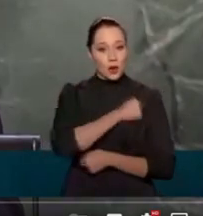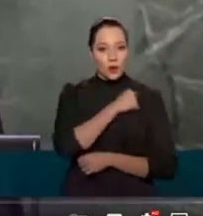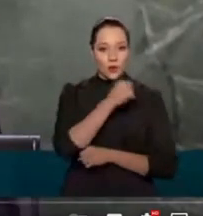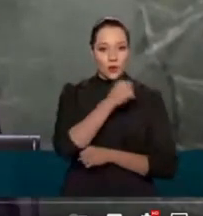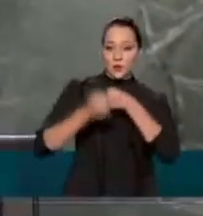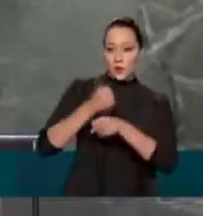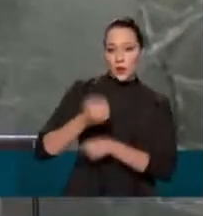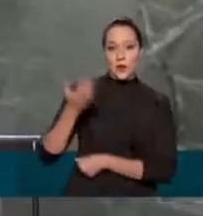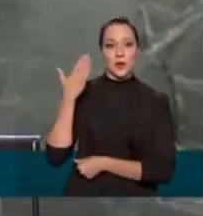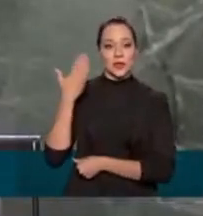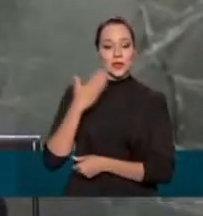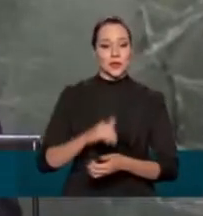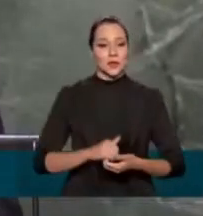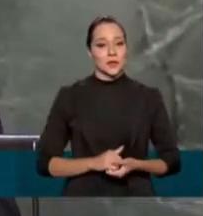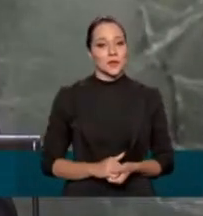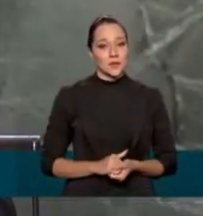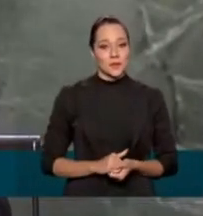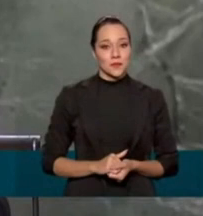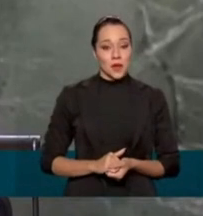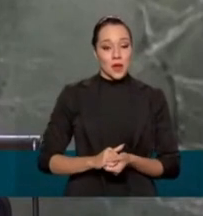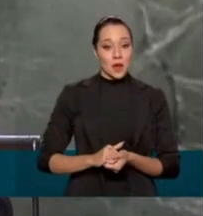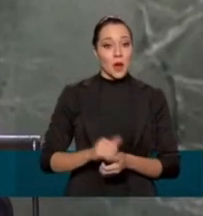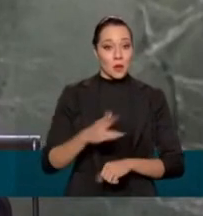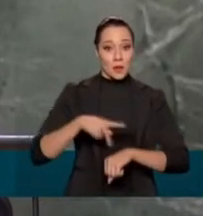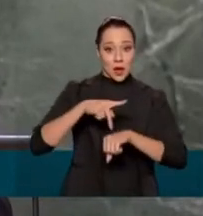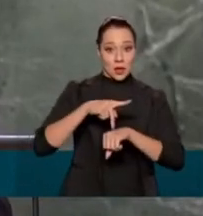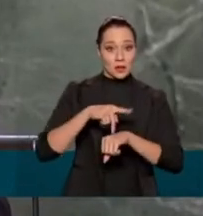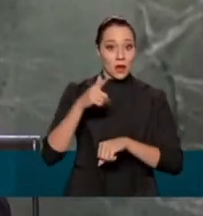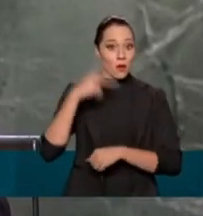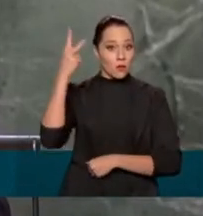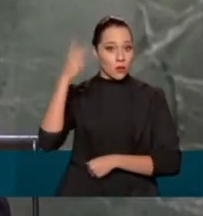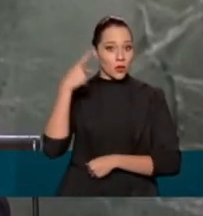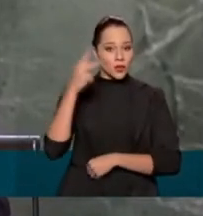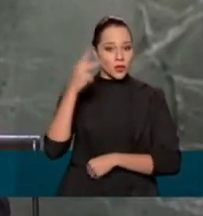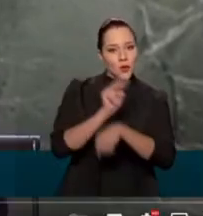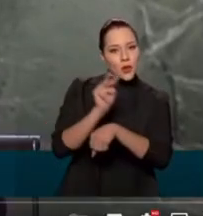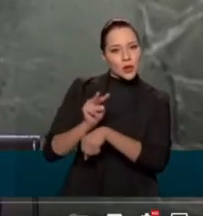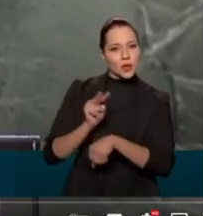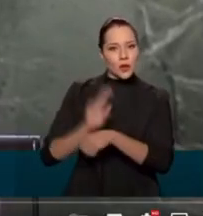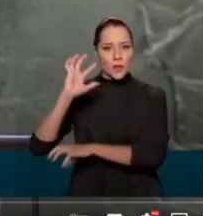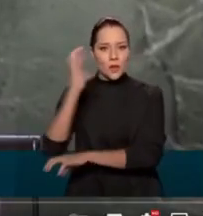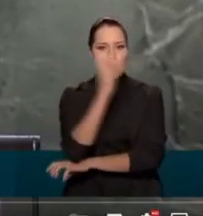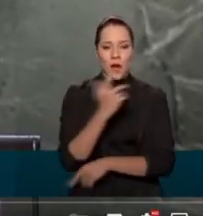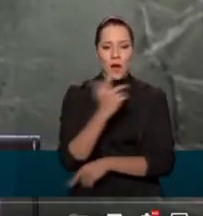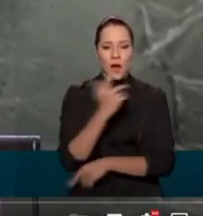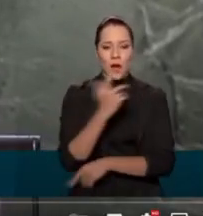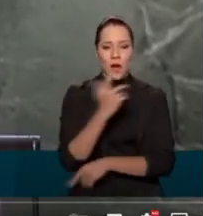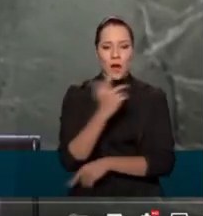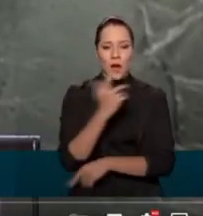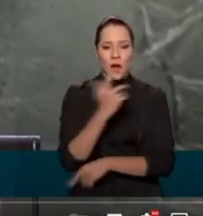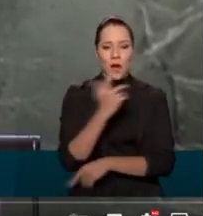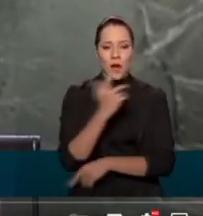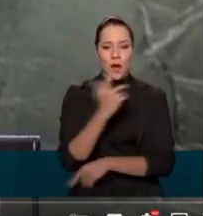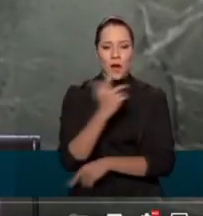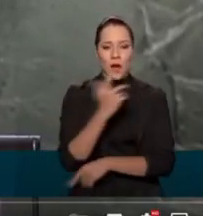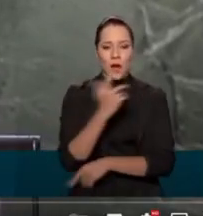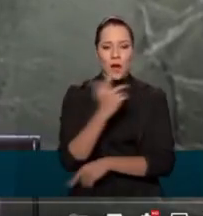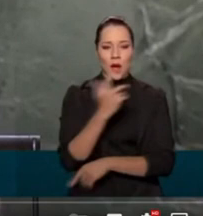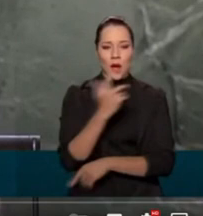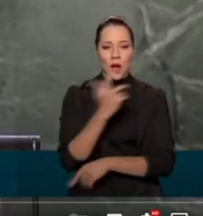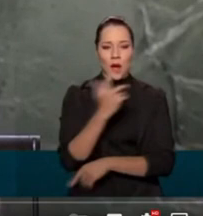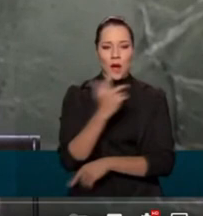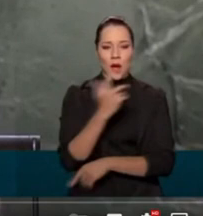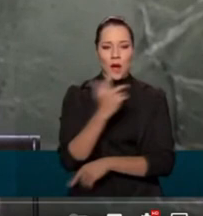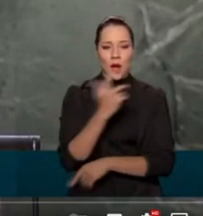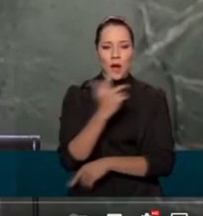anterior e como país do mundo tem uma política de preservação ambiental com a nossa diversos países